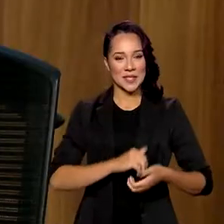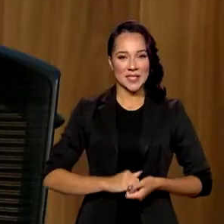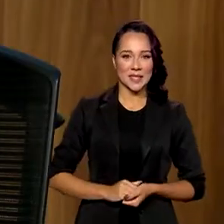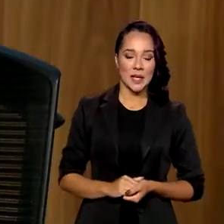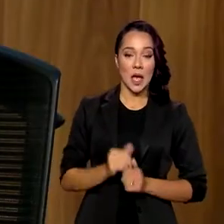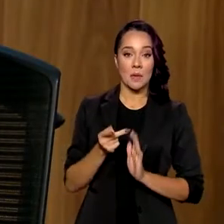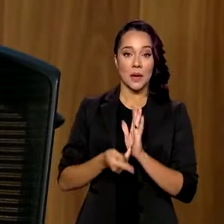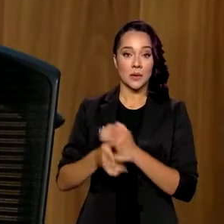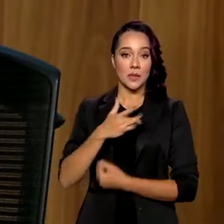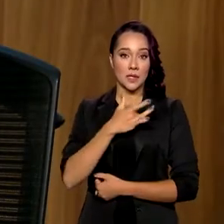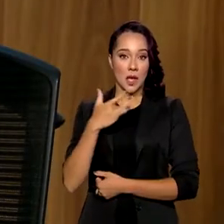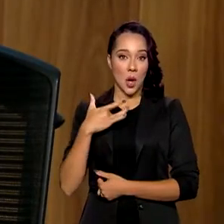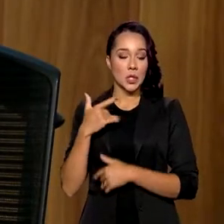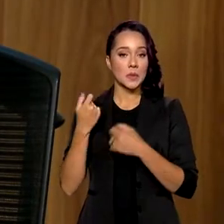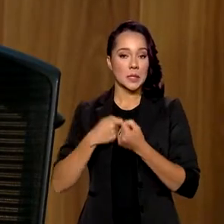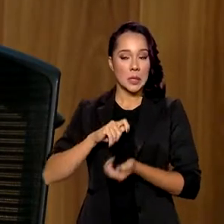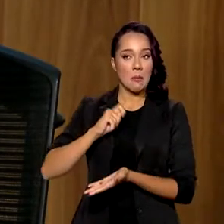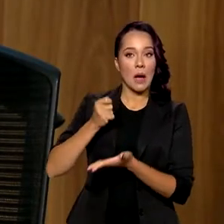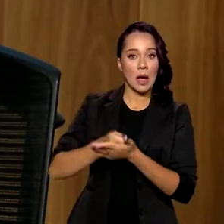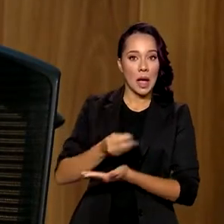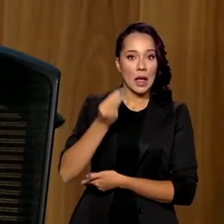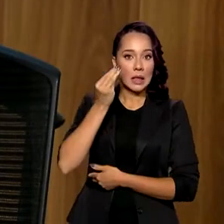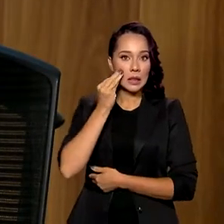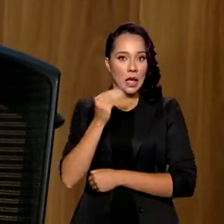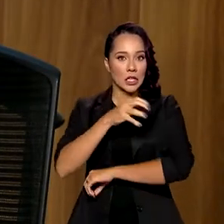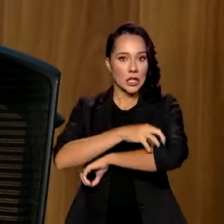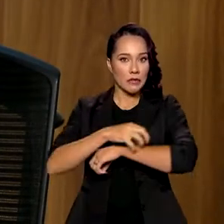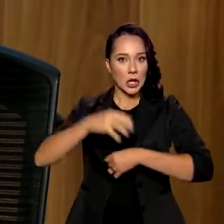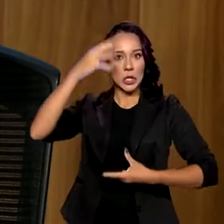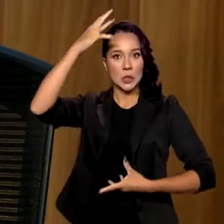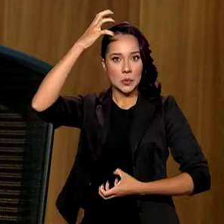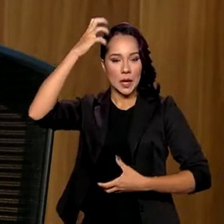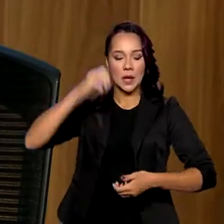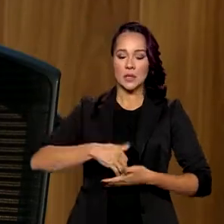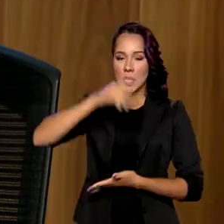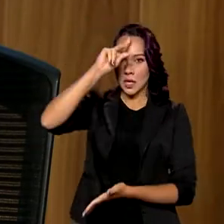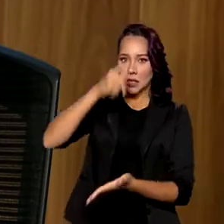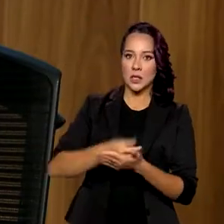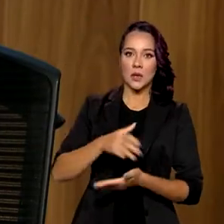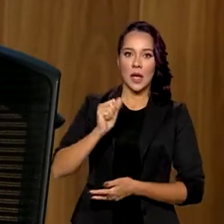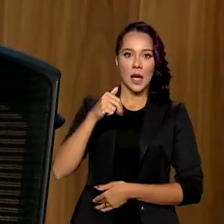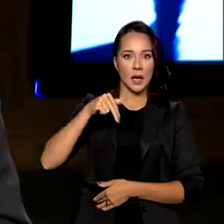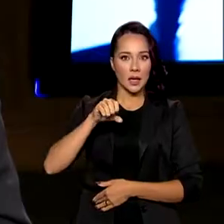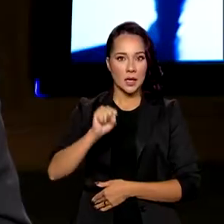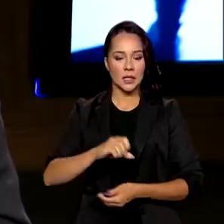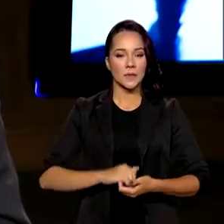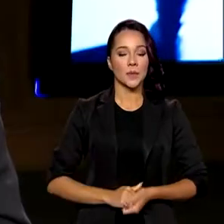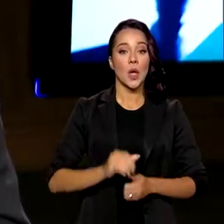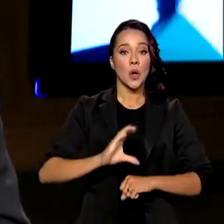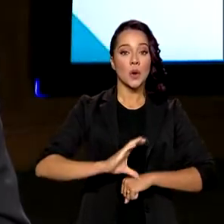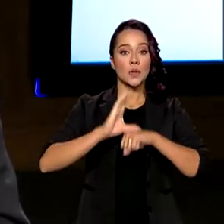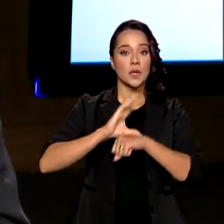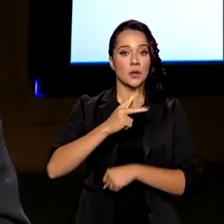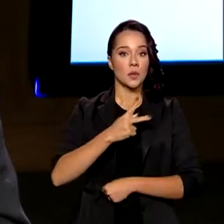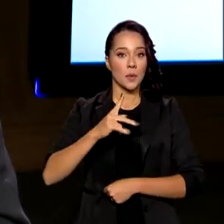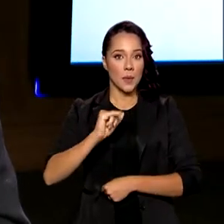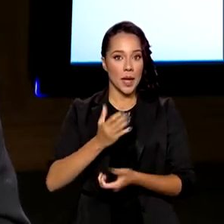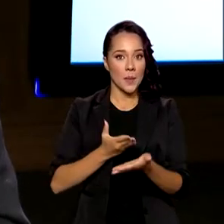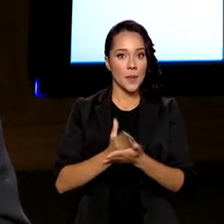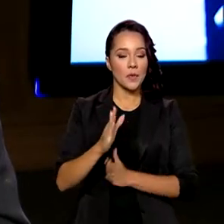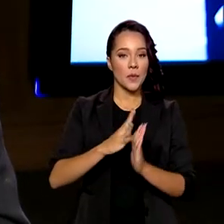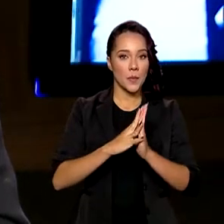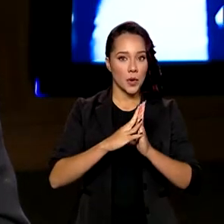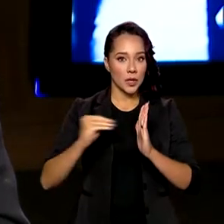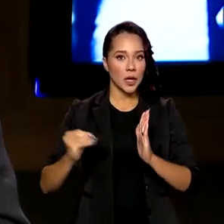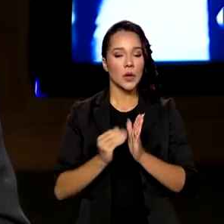planos de saúde terão de bancar teste da varíola dos Macacos decisão é da AMS conselho do pppi aprova o modelo